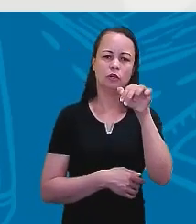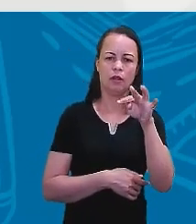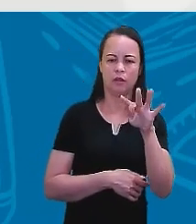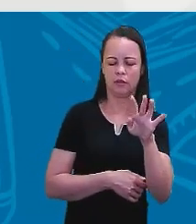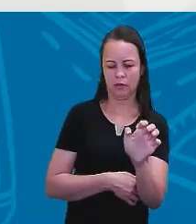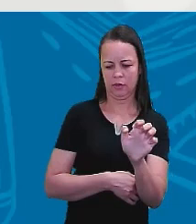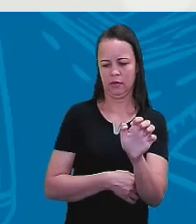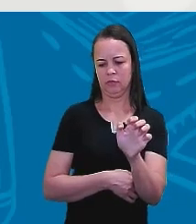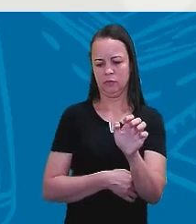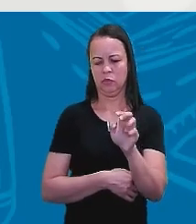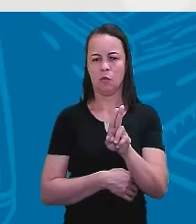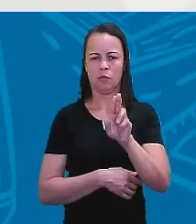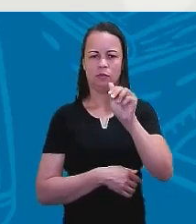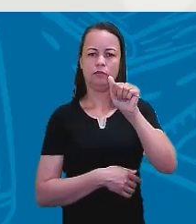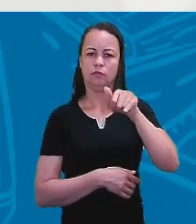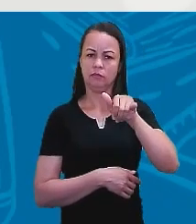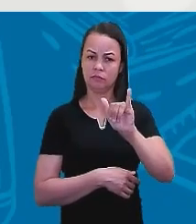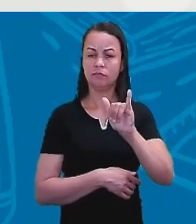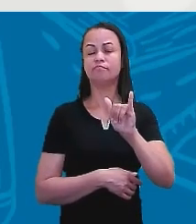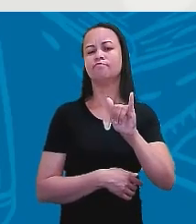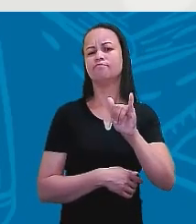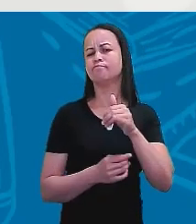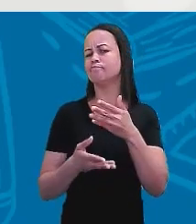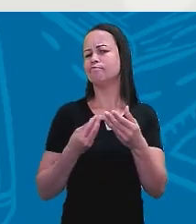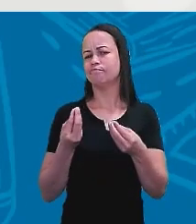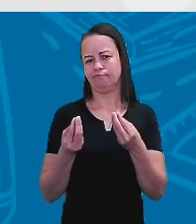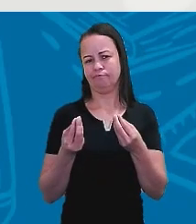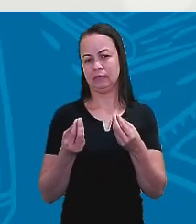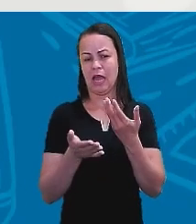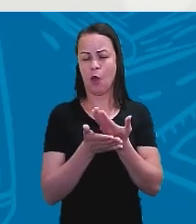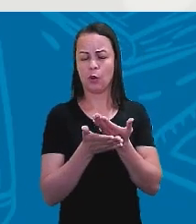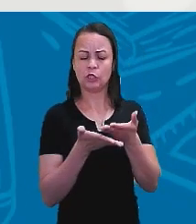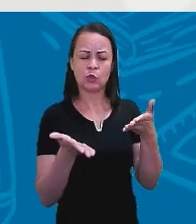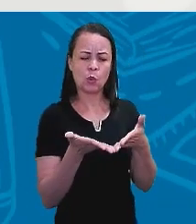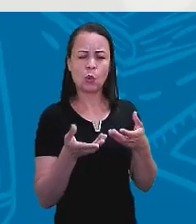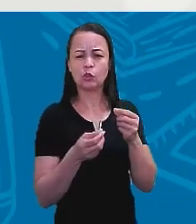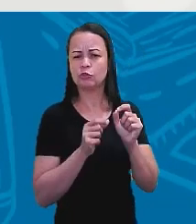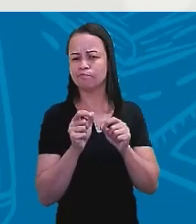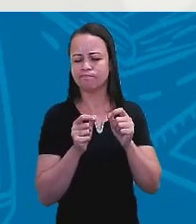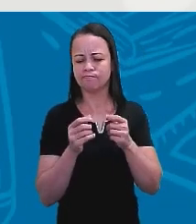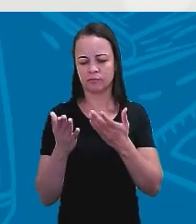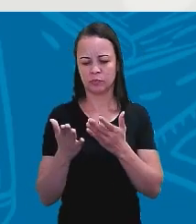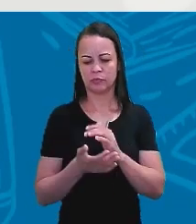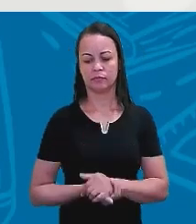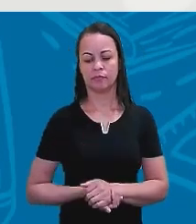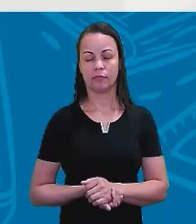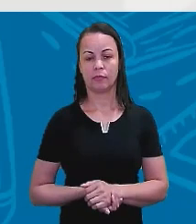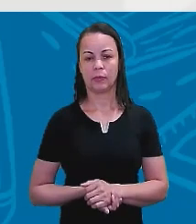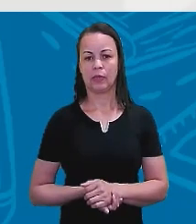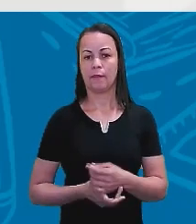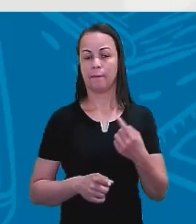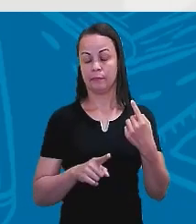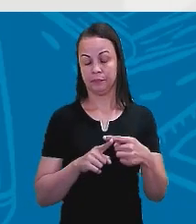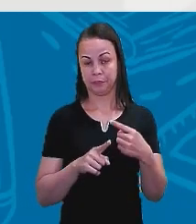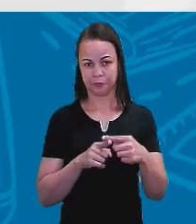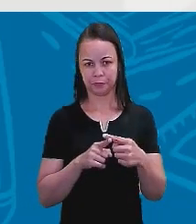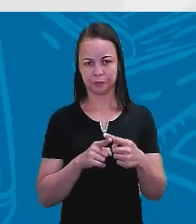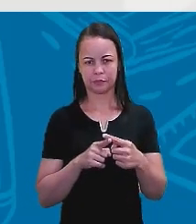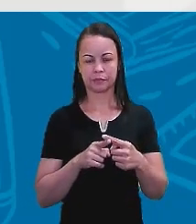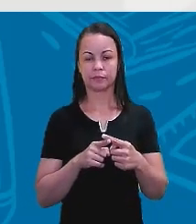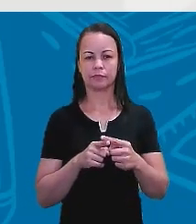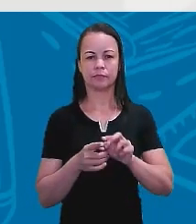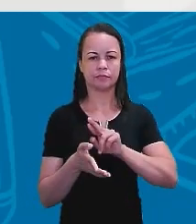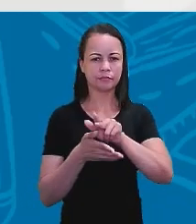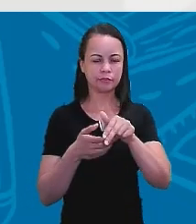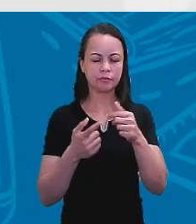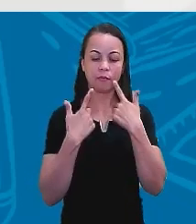nossa aula de hoje? Ah, presta atenção. Por quê? Porque a variação linguística é um assunto onde